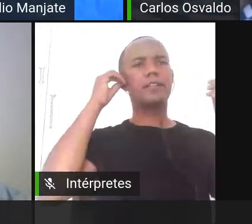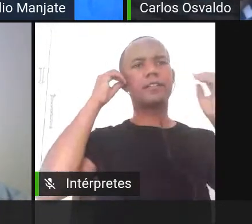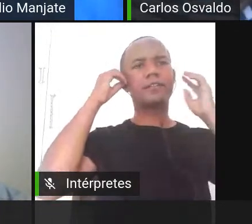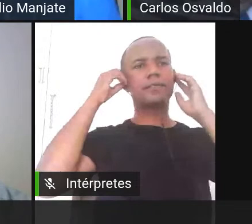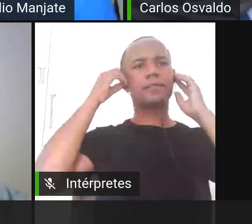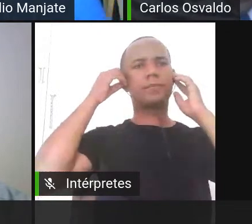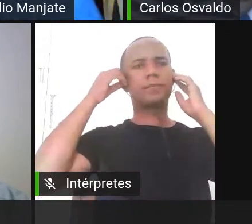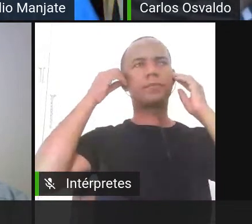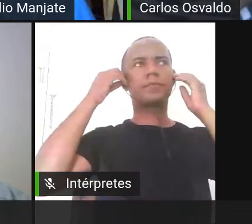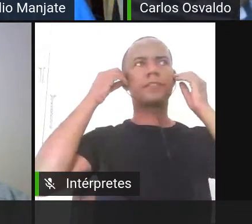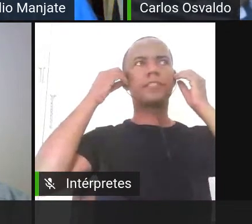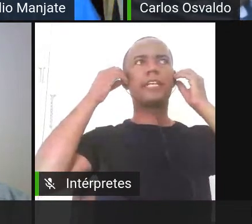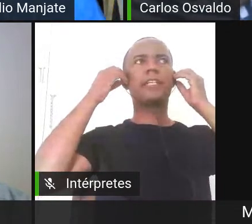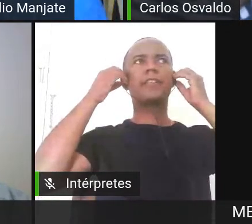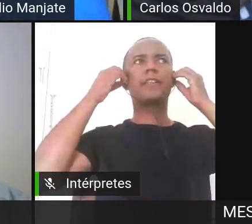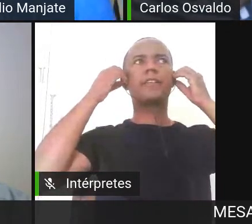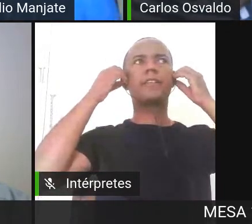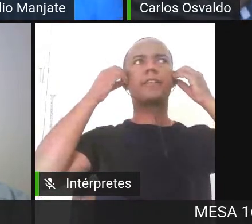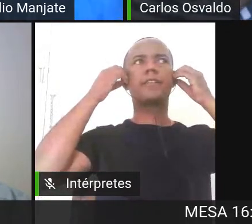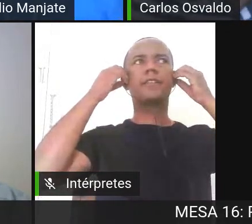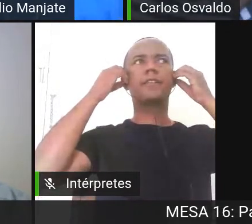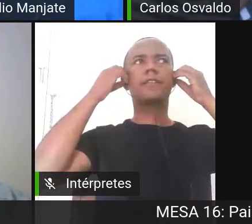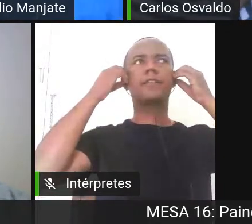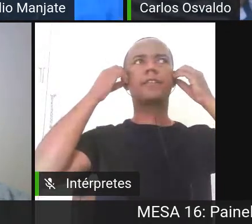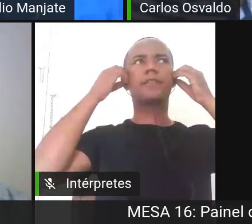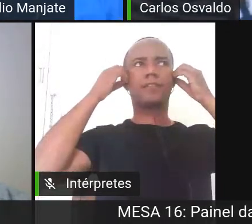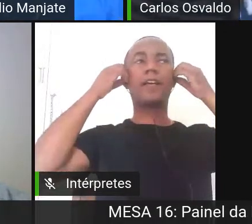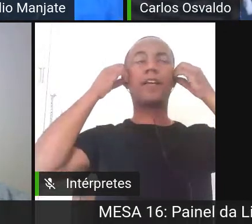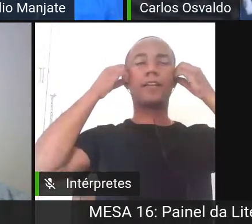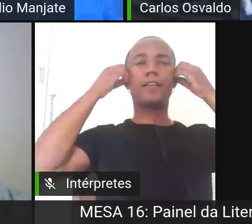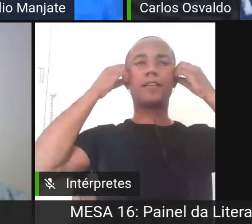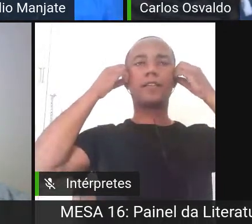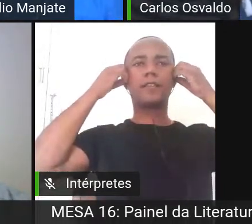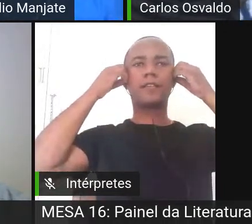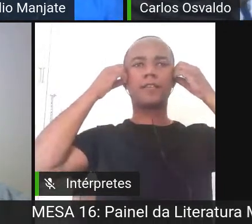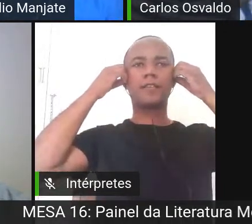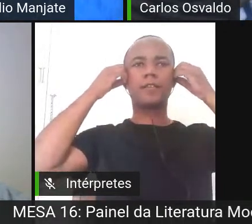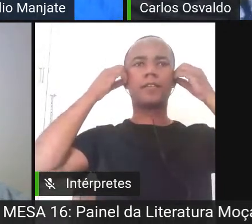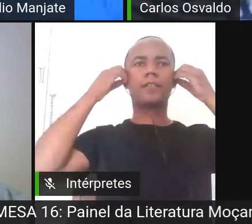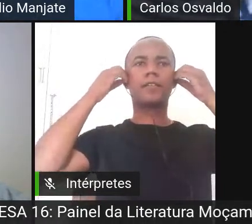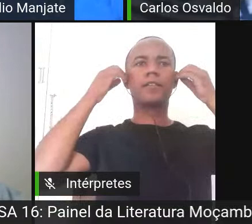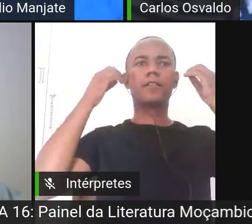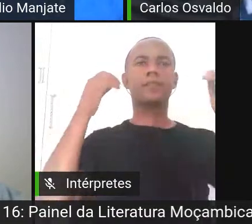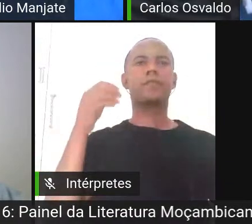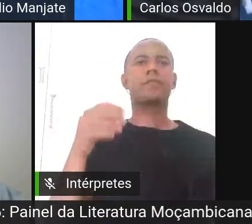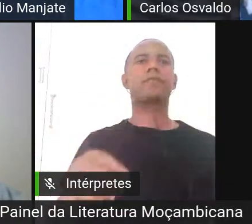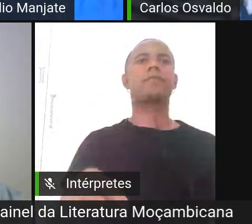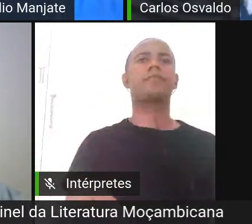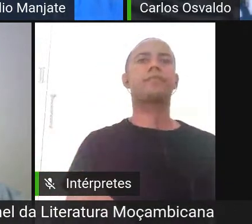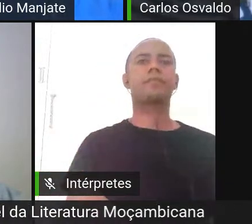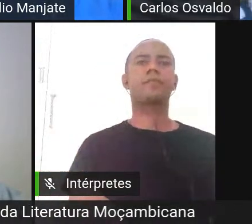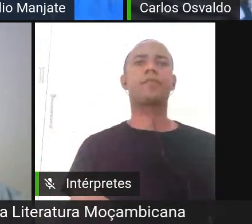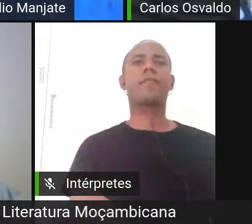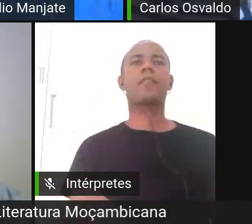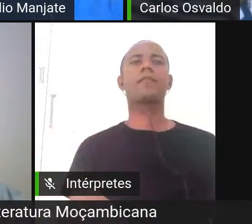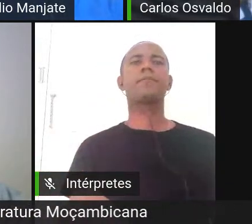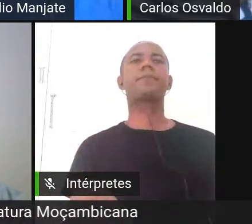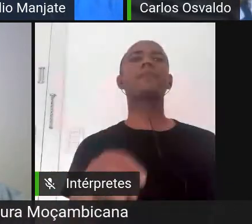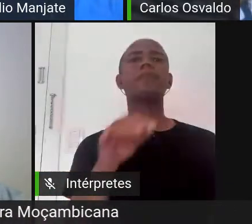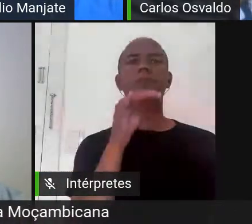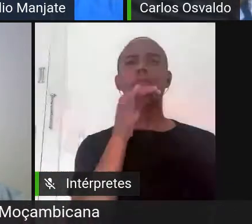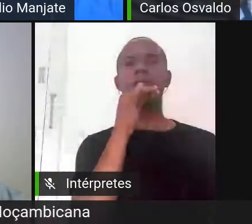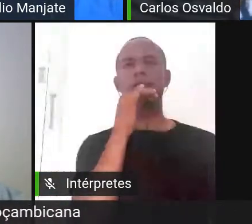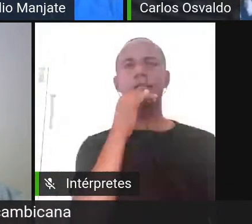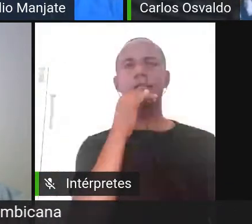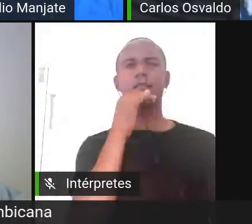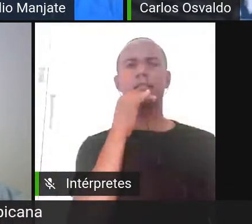Sim, eu acho que as influências existem e vão continuar a existir. Faz parte de quando